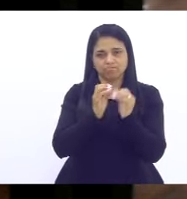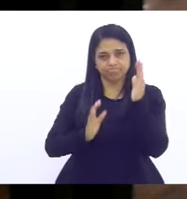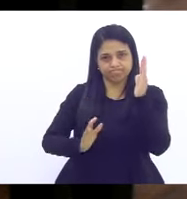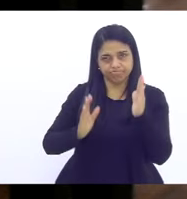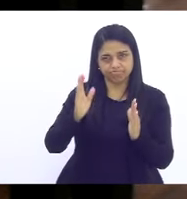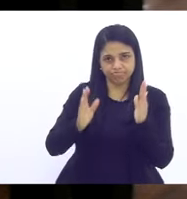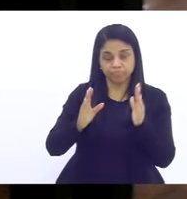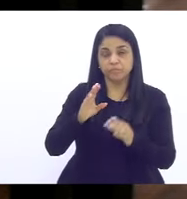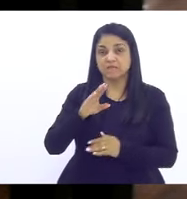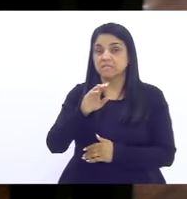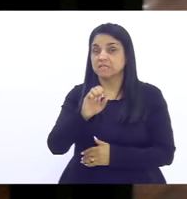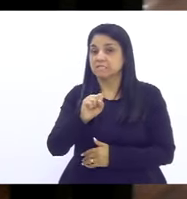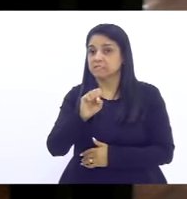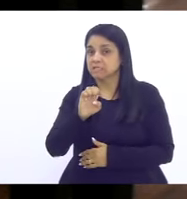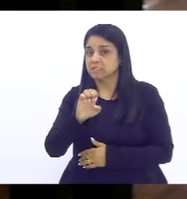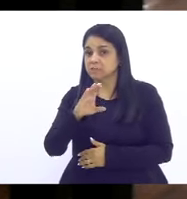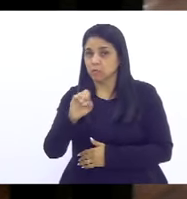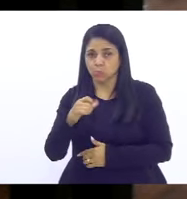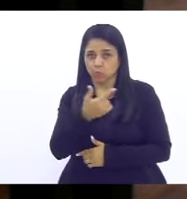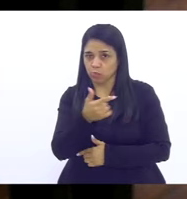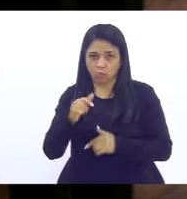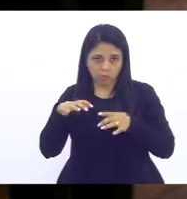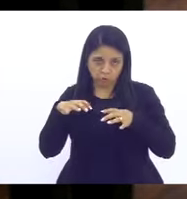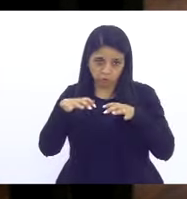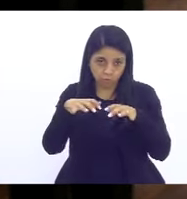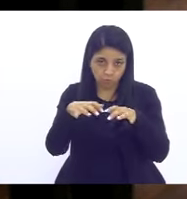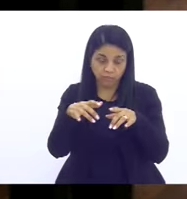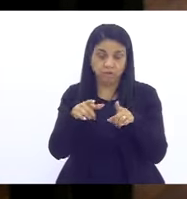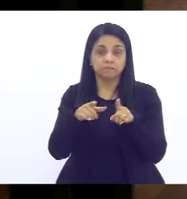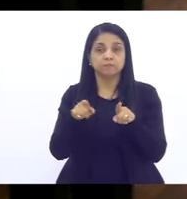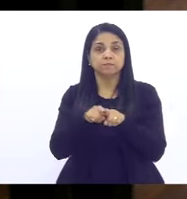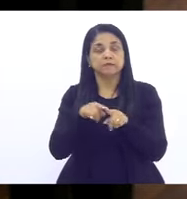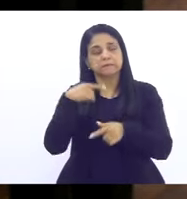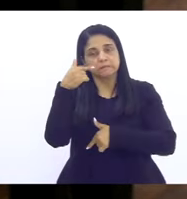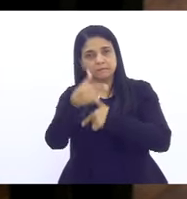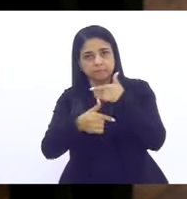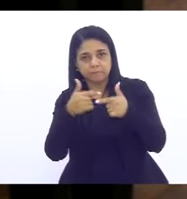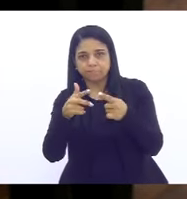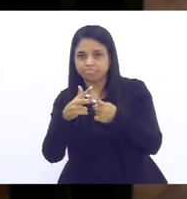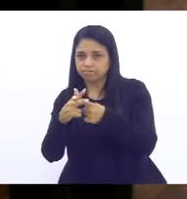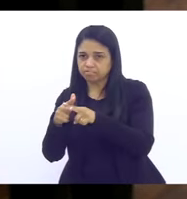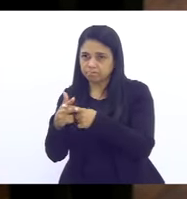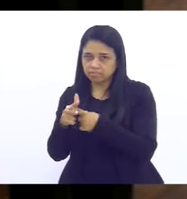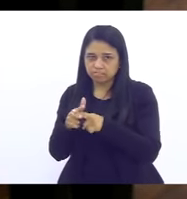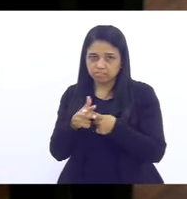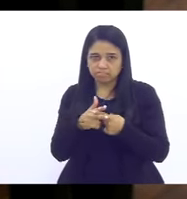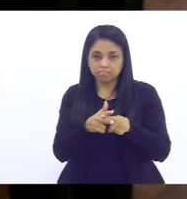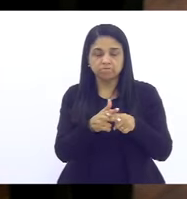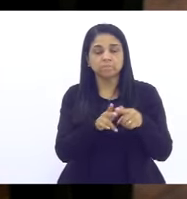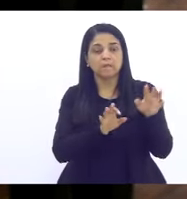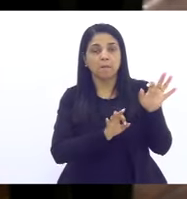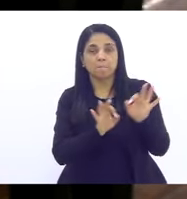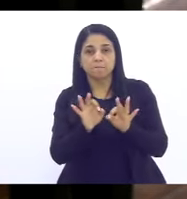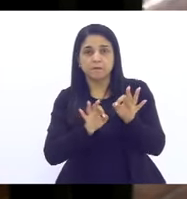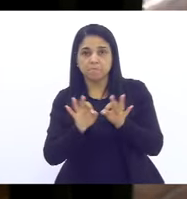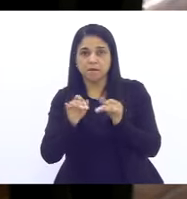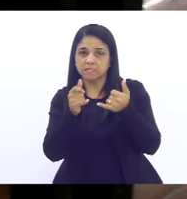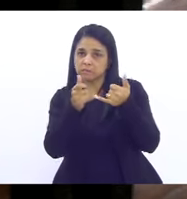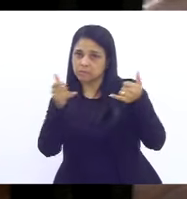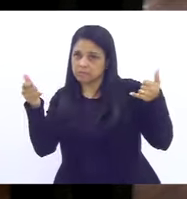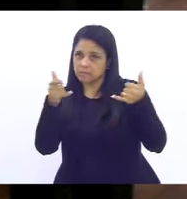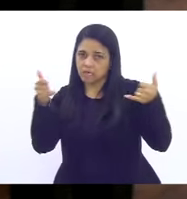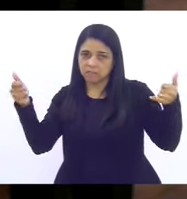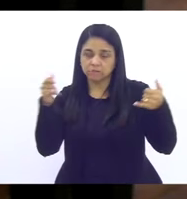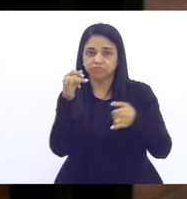nós não temos chuvas, trabalhando com toda a manutenção, com toda a preparação da rede para quando nós